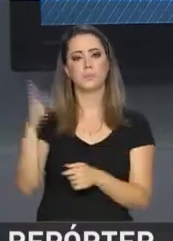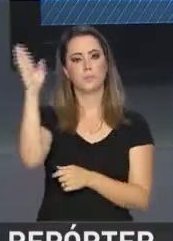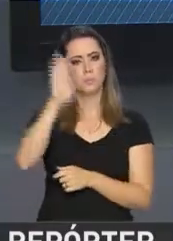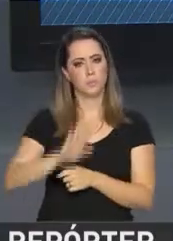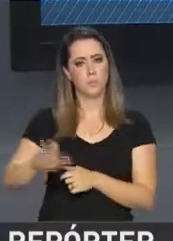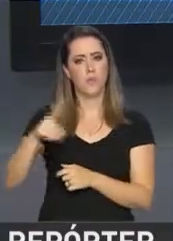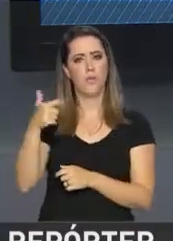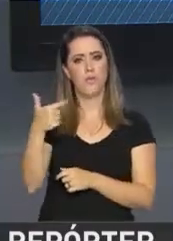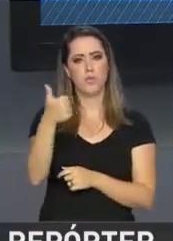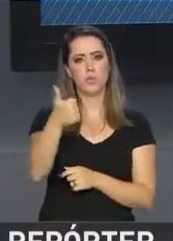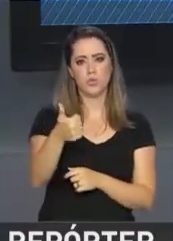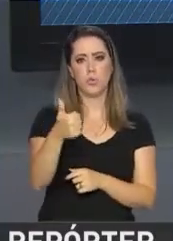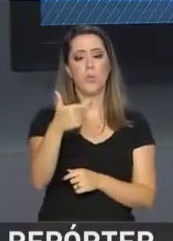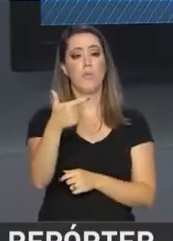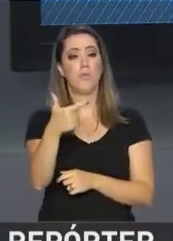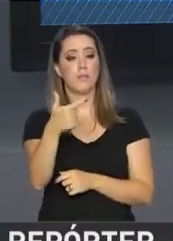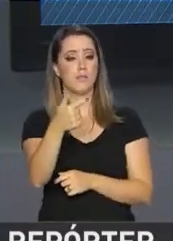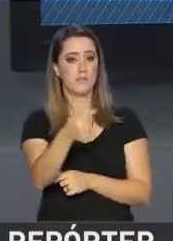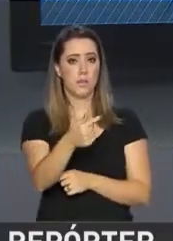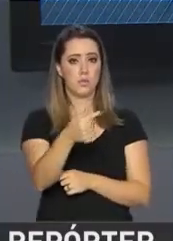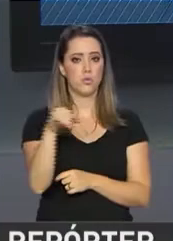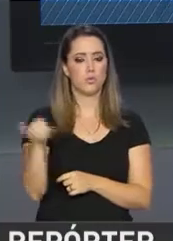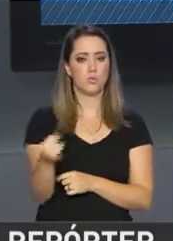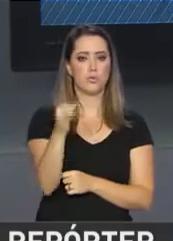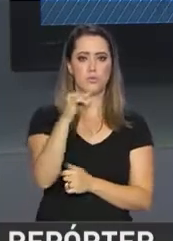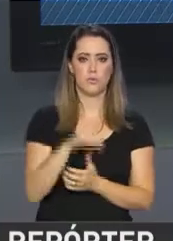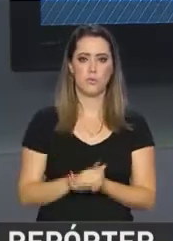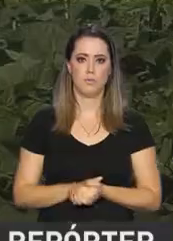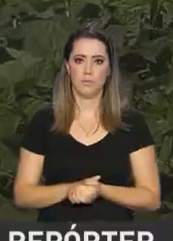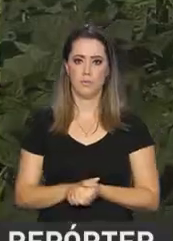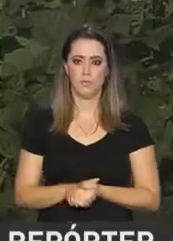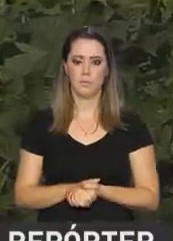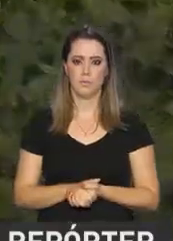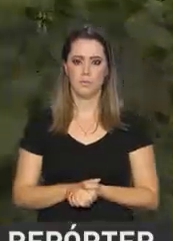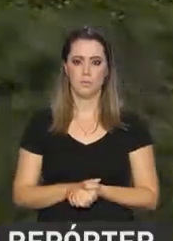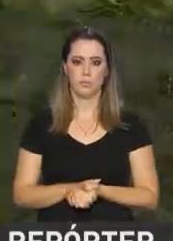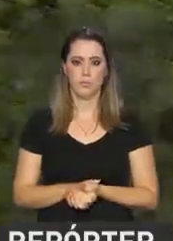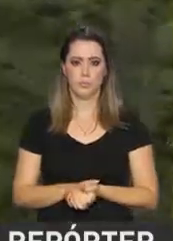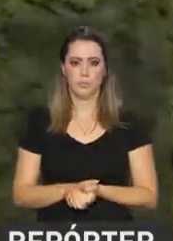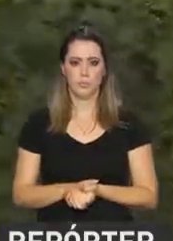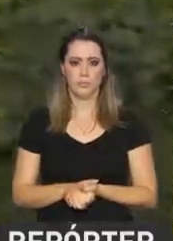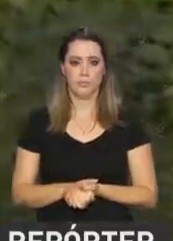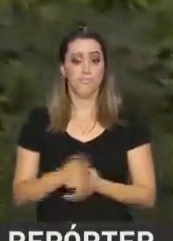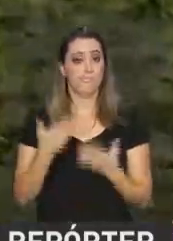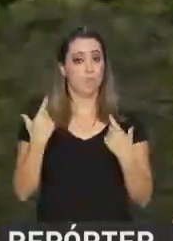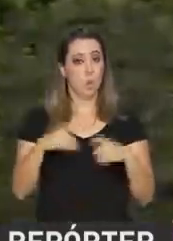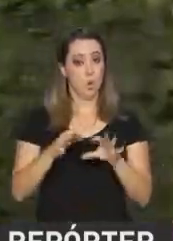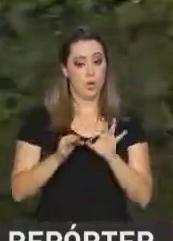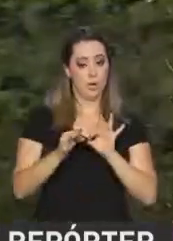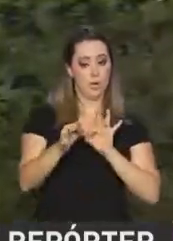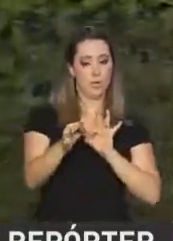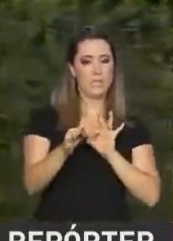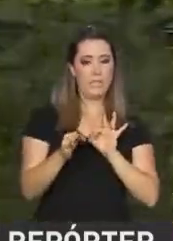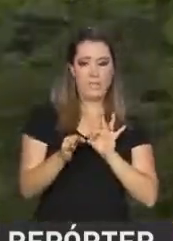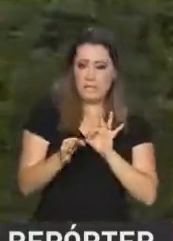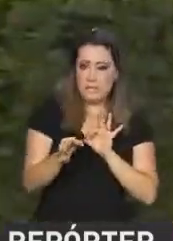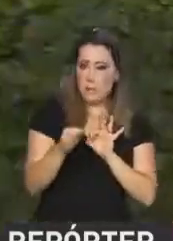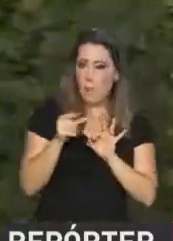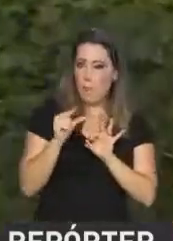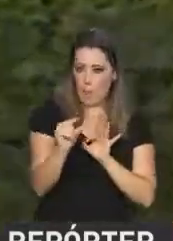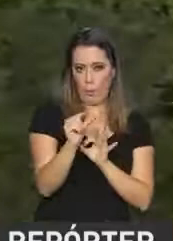entre os dias 21 e 27 de janeiro a área plantada cresceu pouco mais de